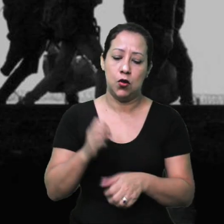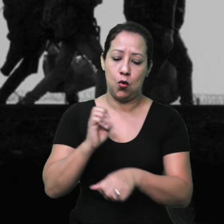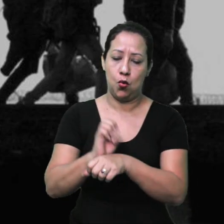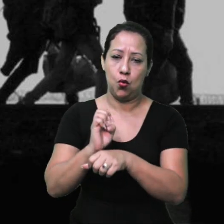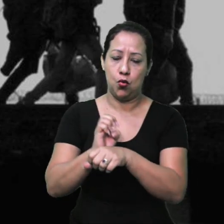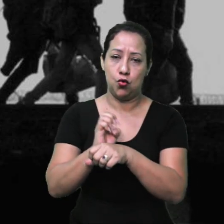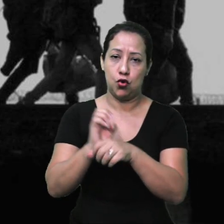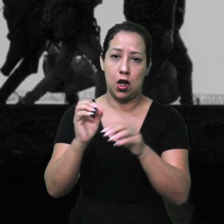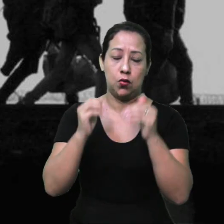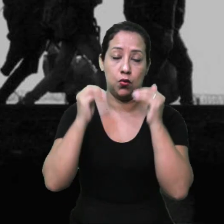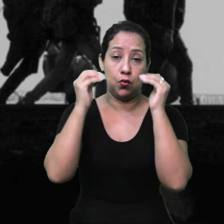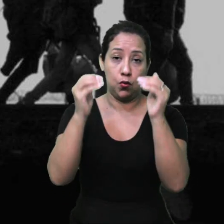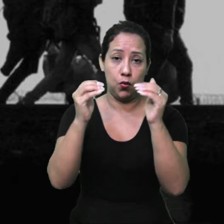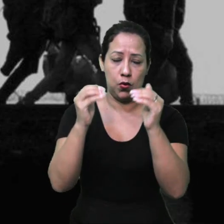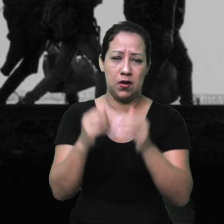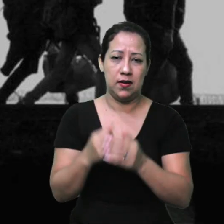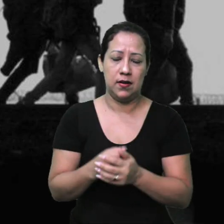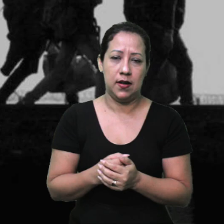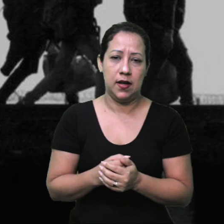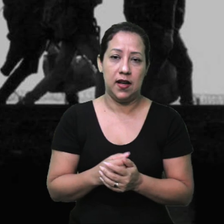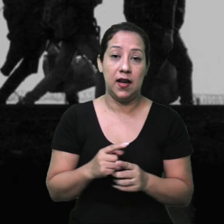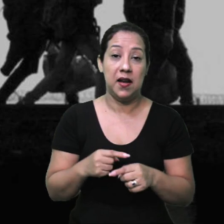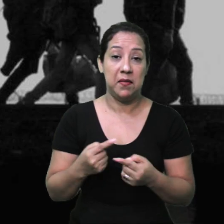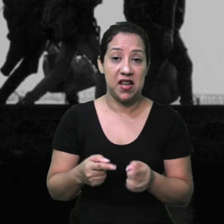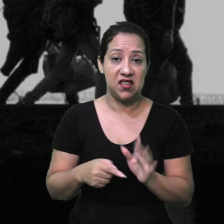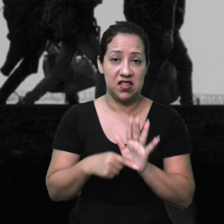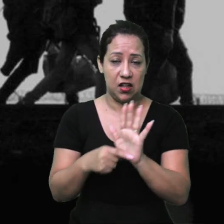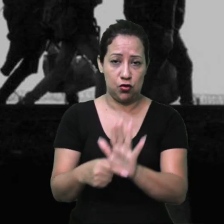mas ele está contribuindo para quê? Para o xenofobismo.